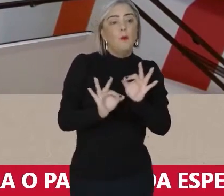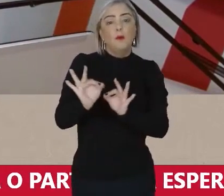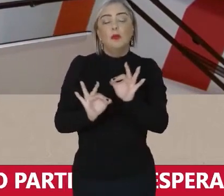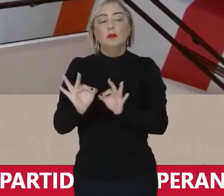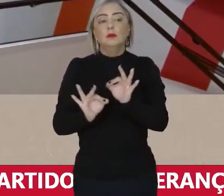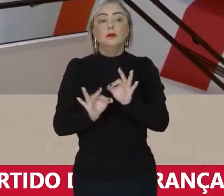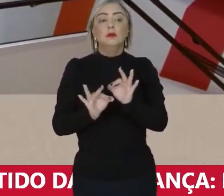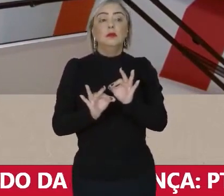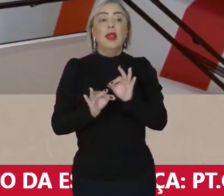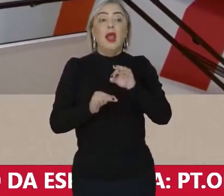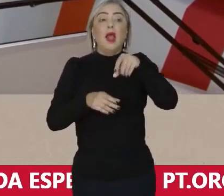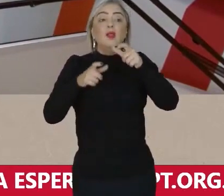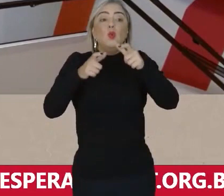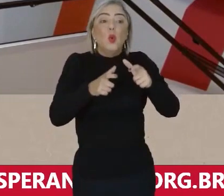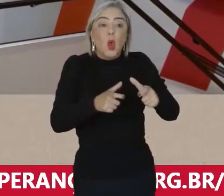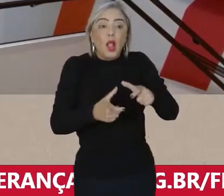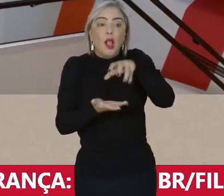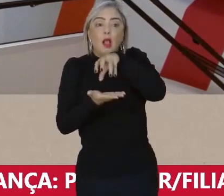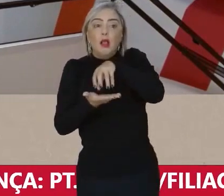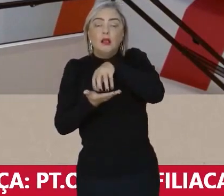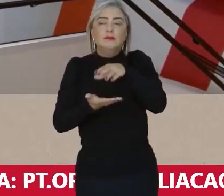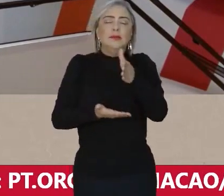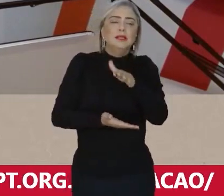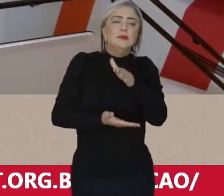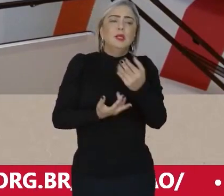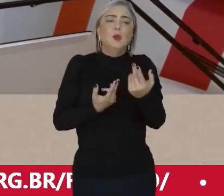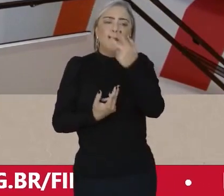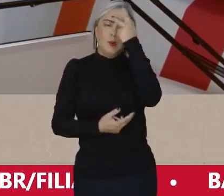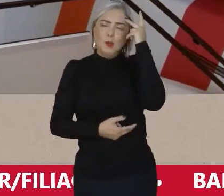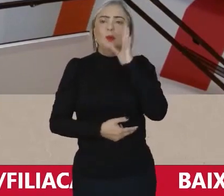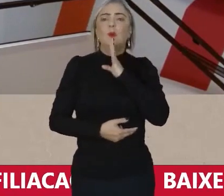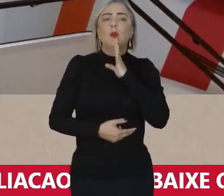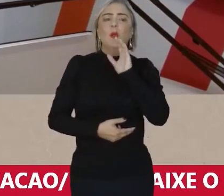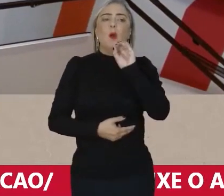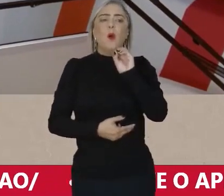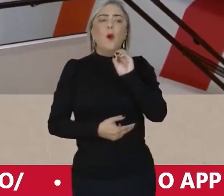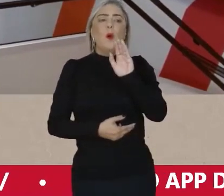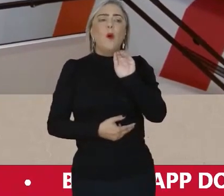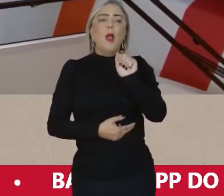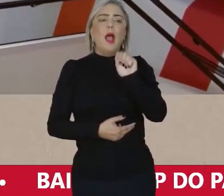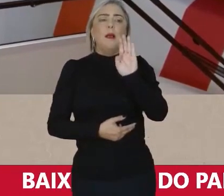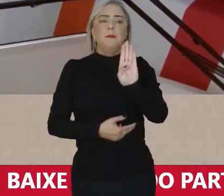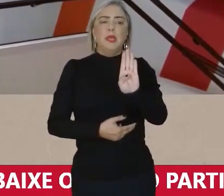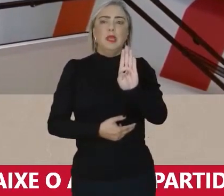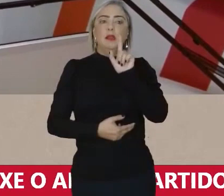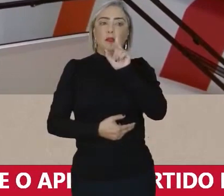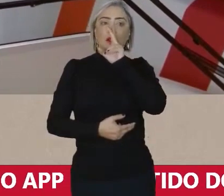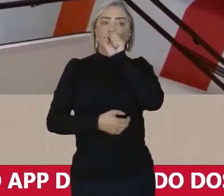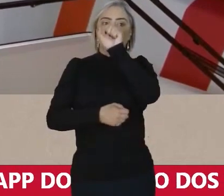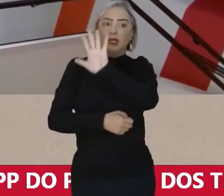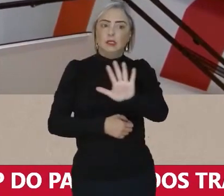das subseções locais, né? Funciona mais ou menos como as pessoas conhecem a OAB, né? Você tem uma entidade